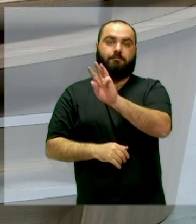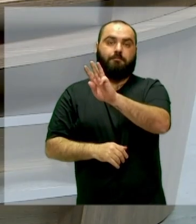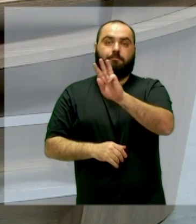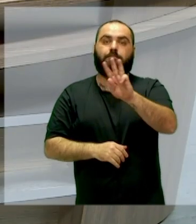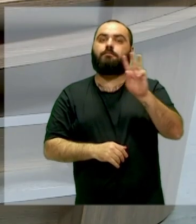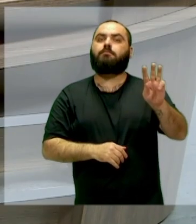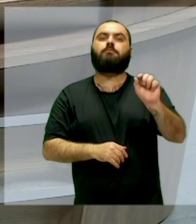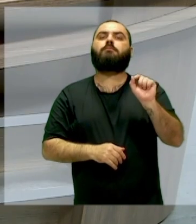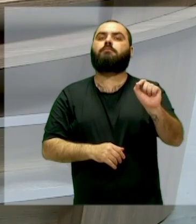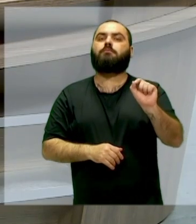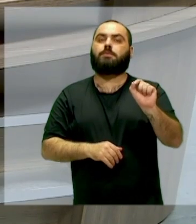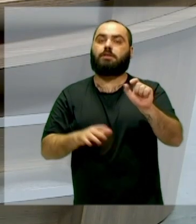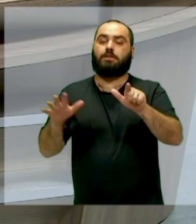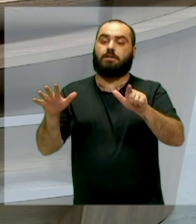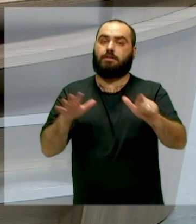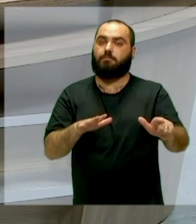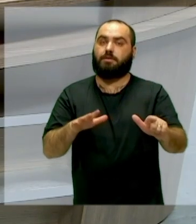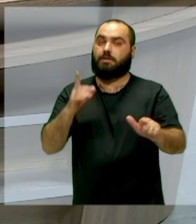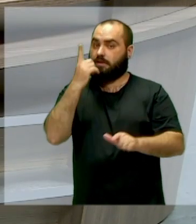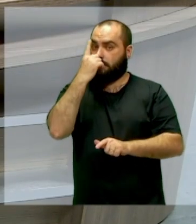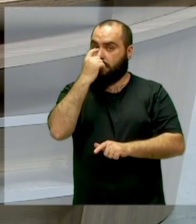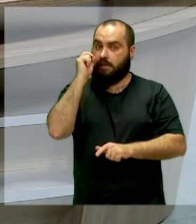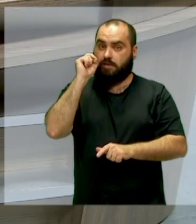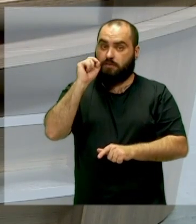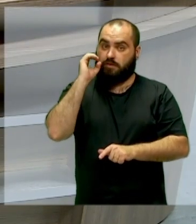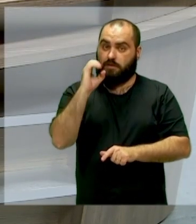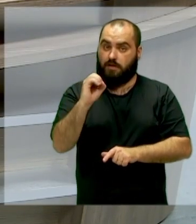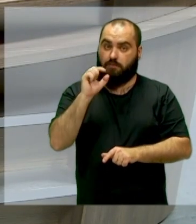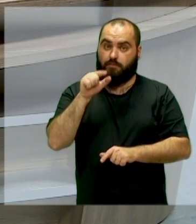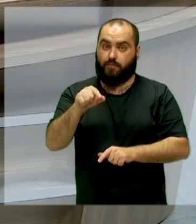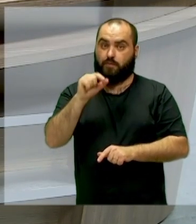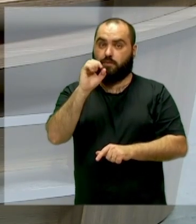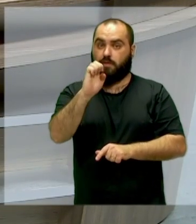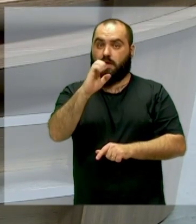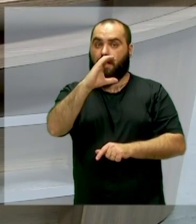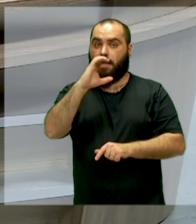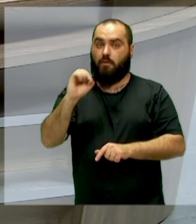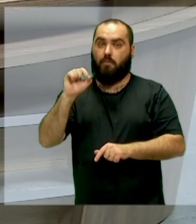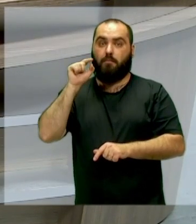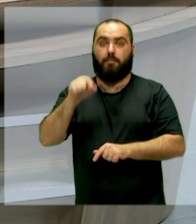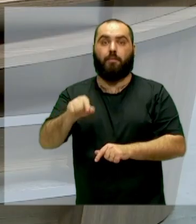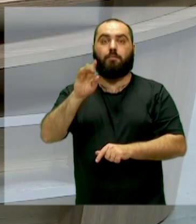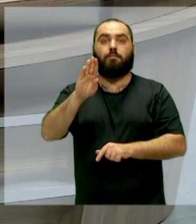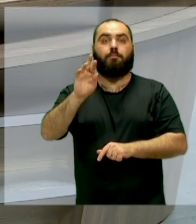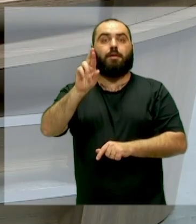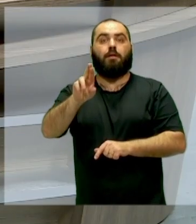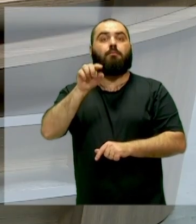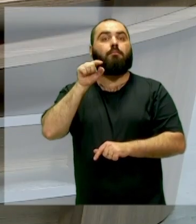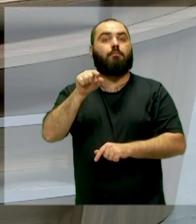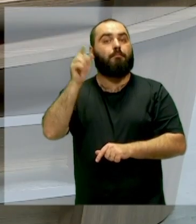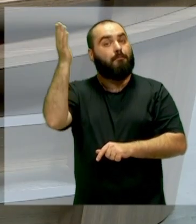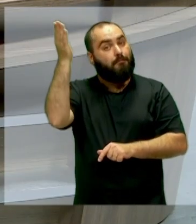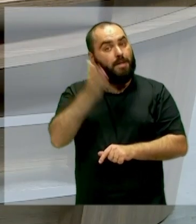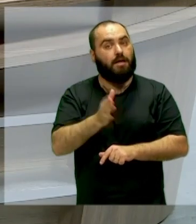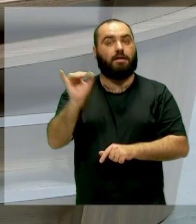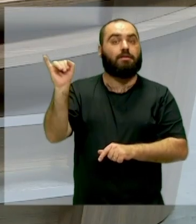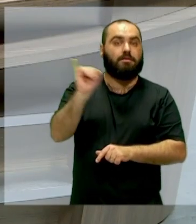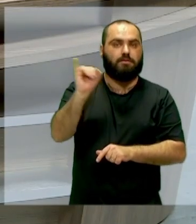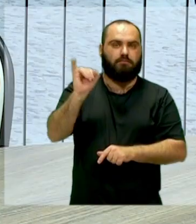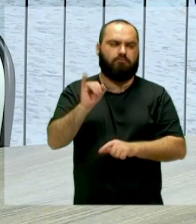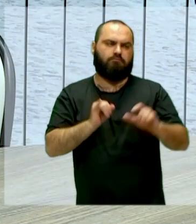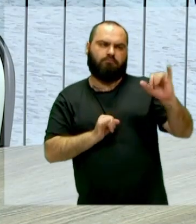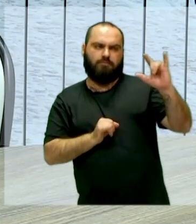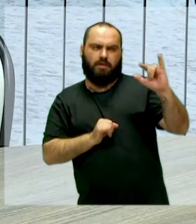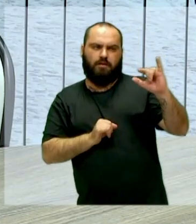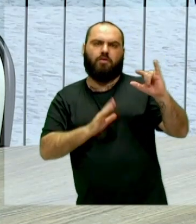é seman lixo zero.br bar Itajaí mas se achar o Instagram já consegue achar